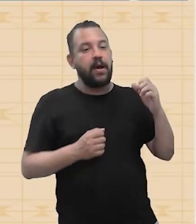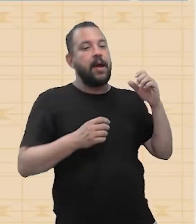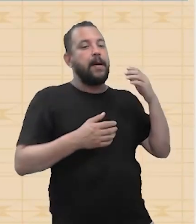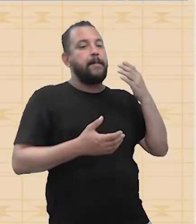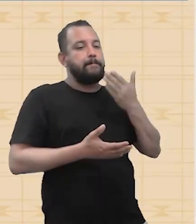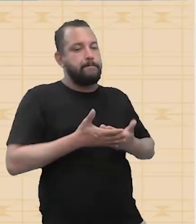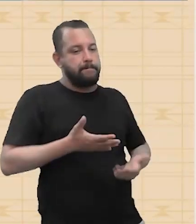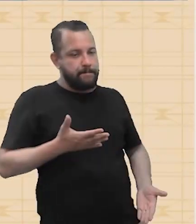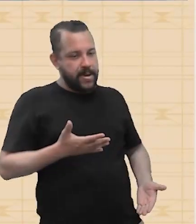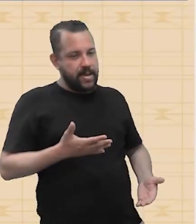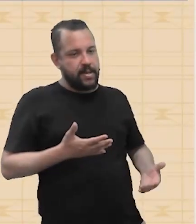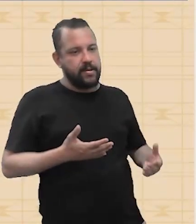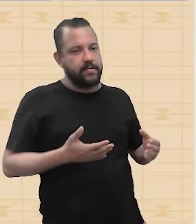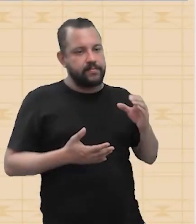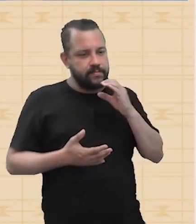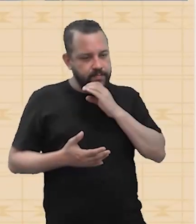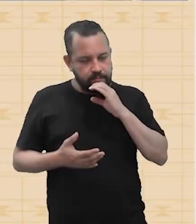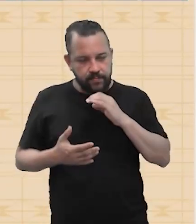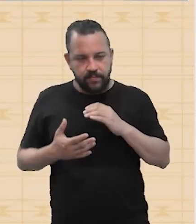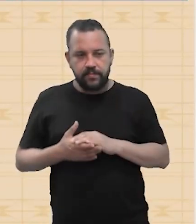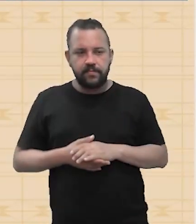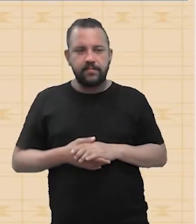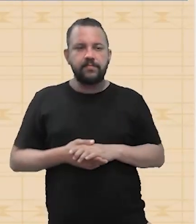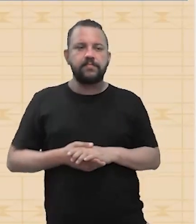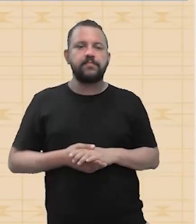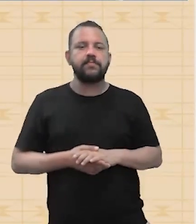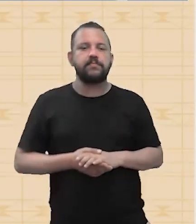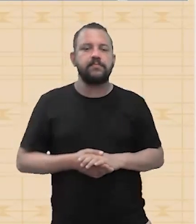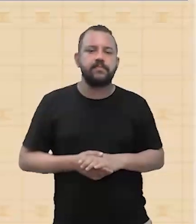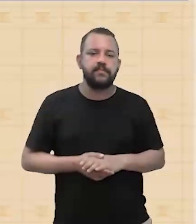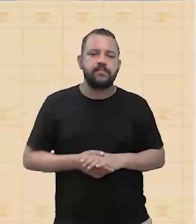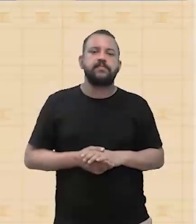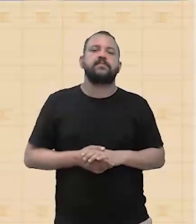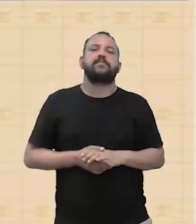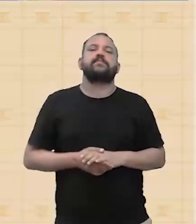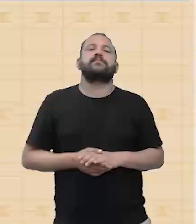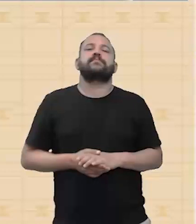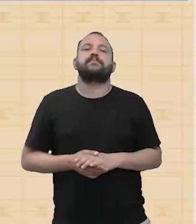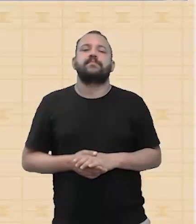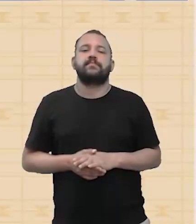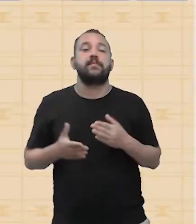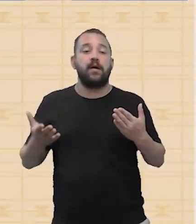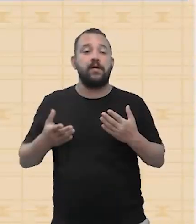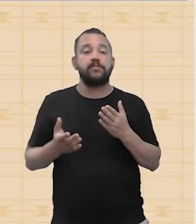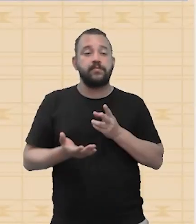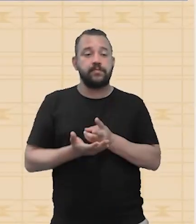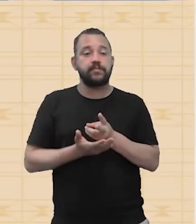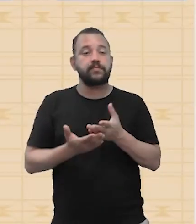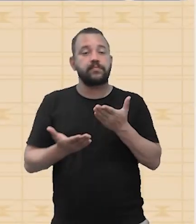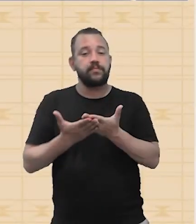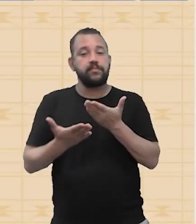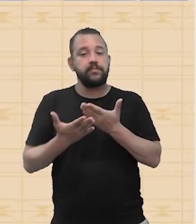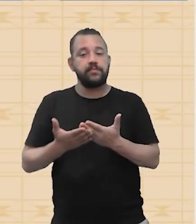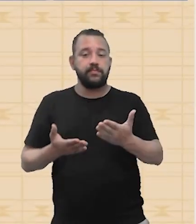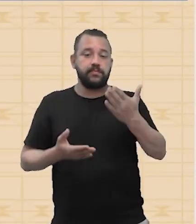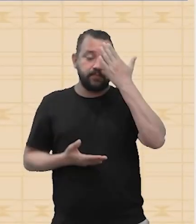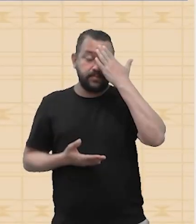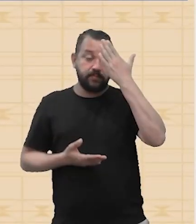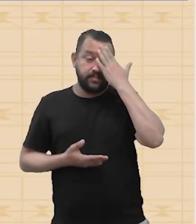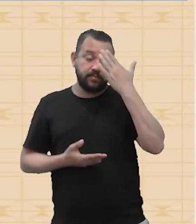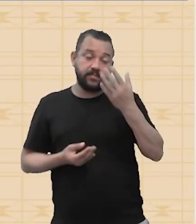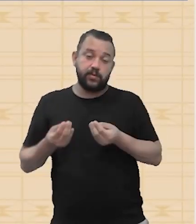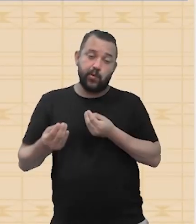sentindo frio. Então, sabendo disso, vamos lá, seguindo com nossa aula, a gente vai entender agora como esse calor ele